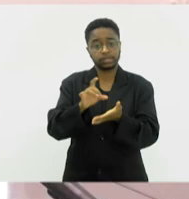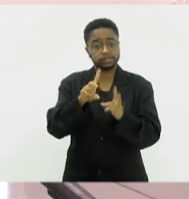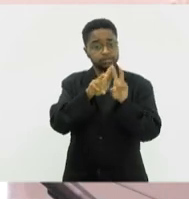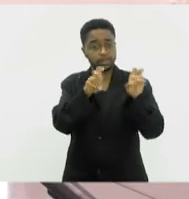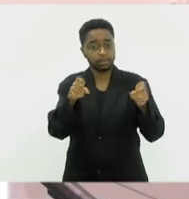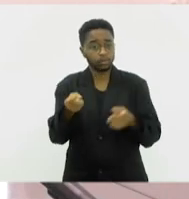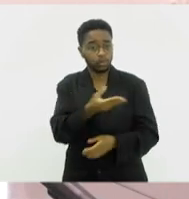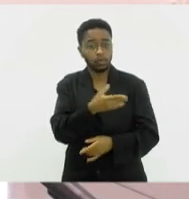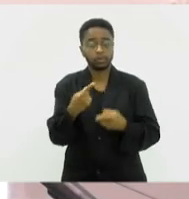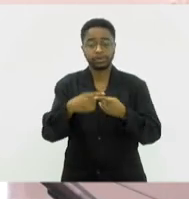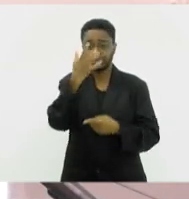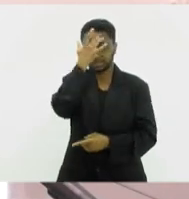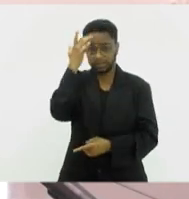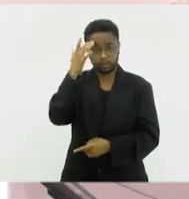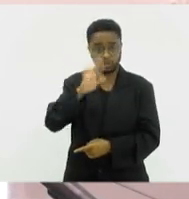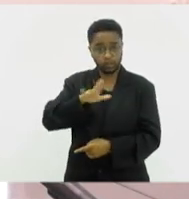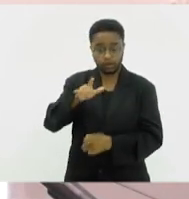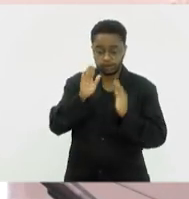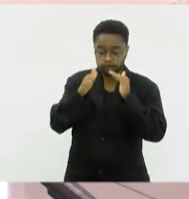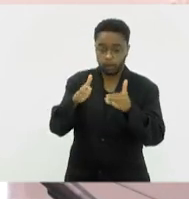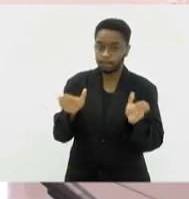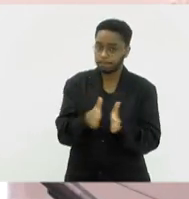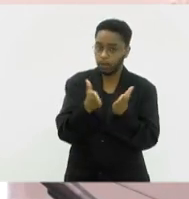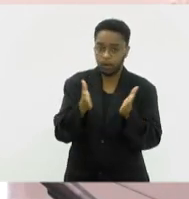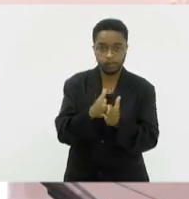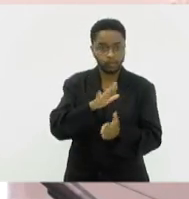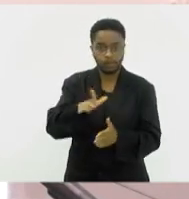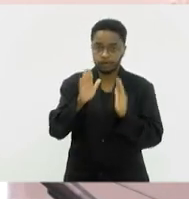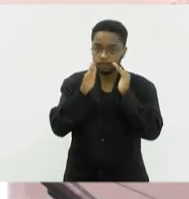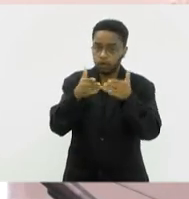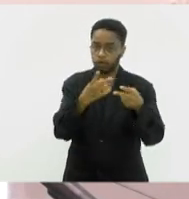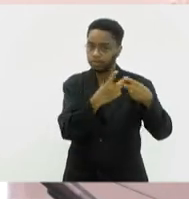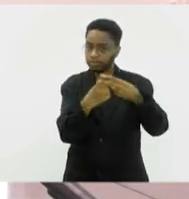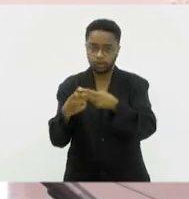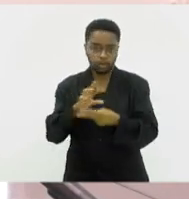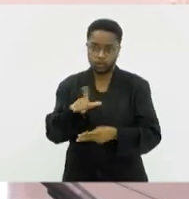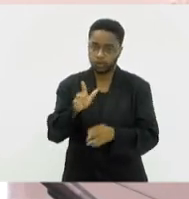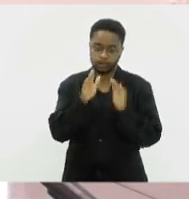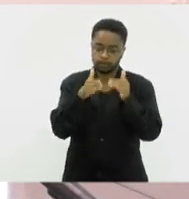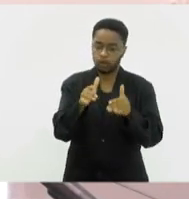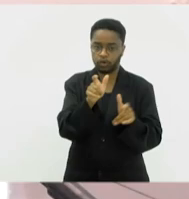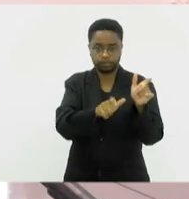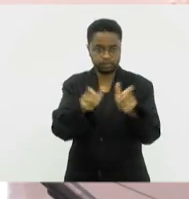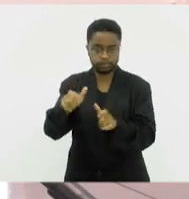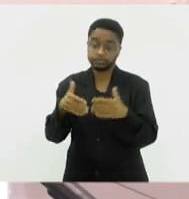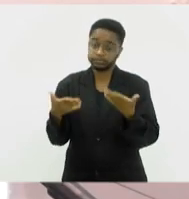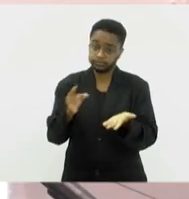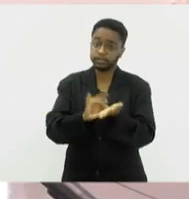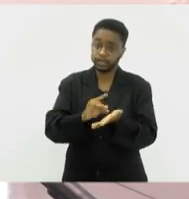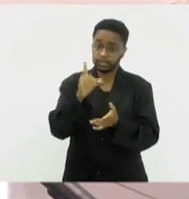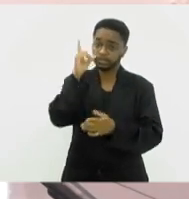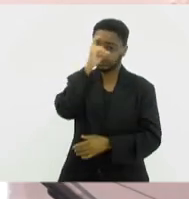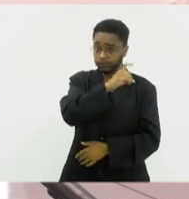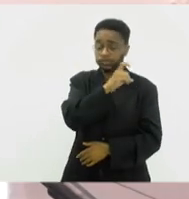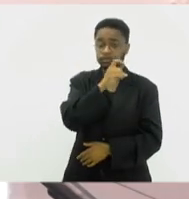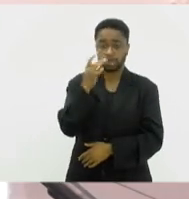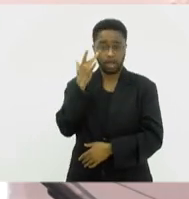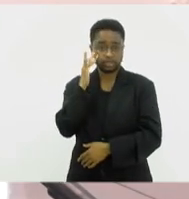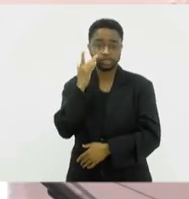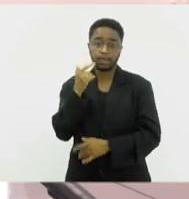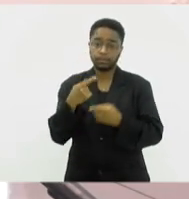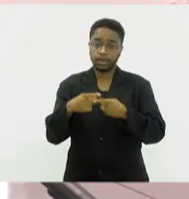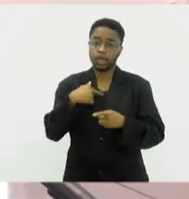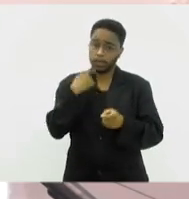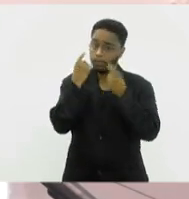porque saúde mental não era para pobre, não era para presidiário, não era para essas pessoas. Então é difícil realmente achar. Eu tenho as